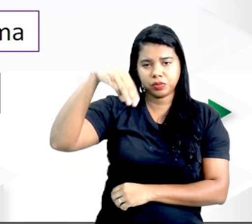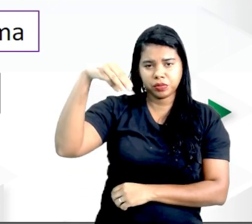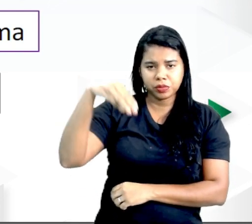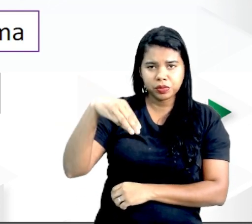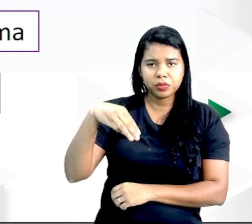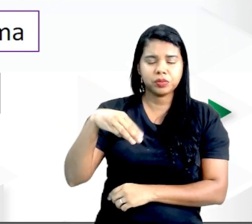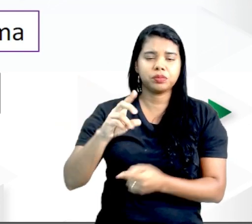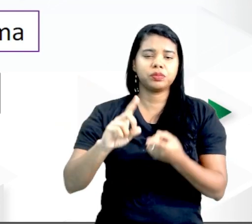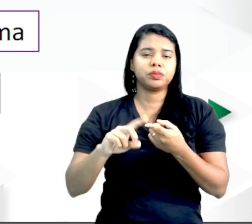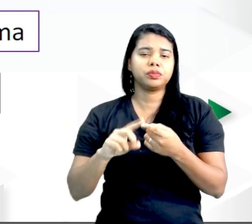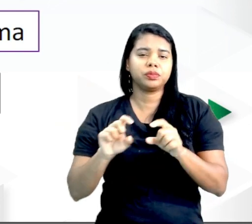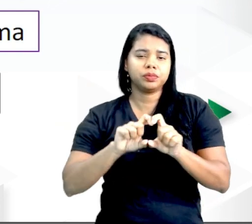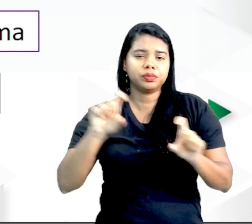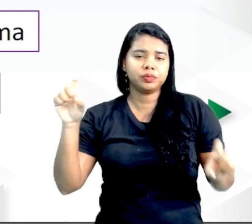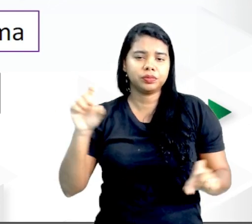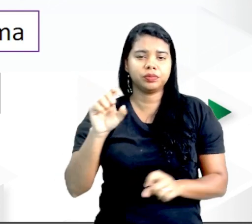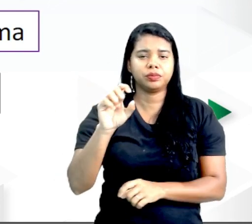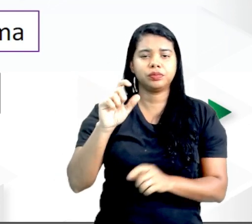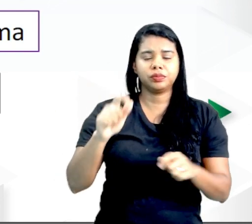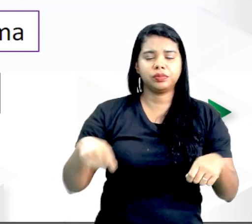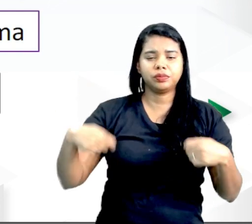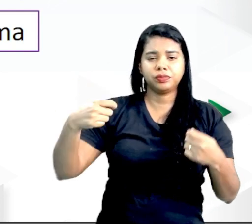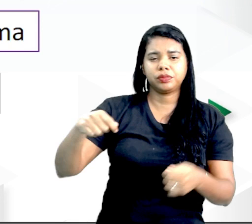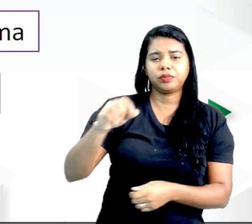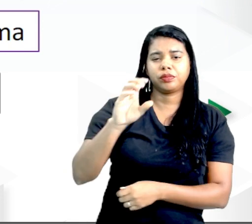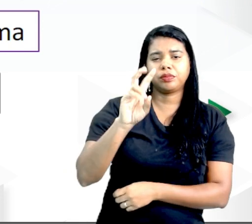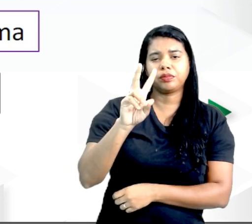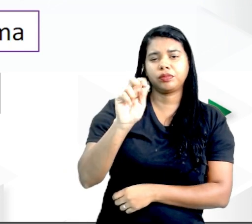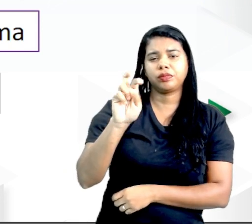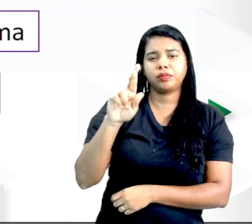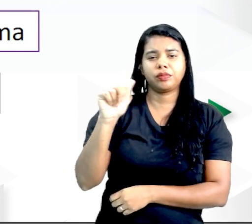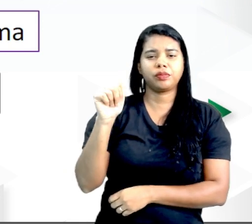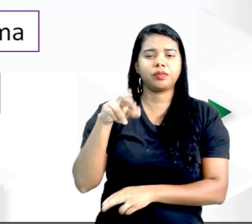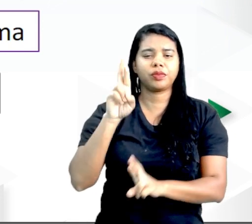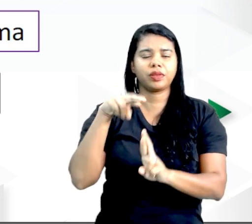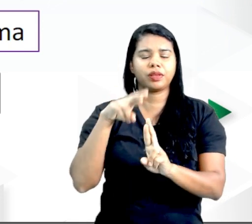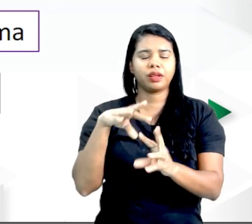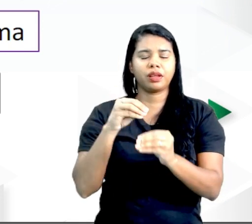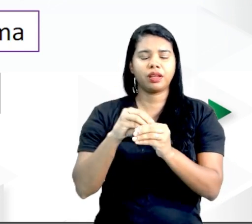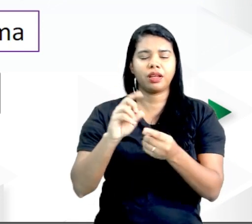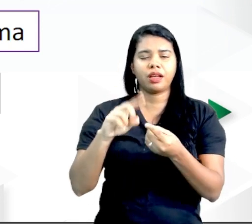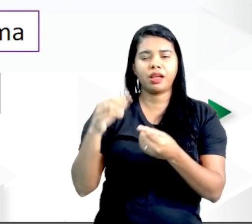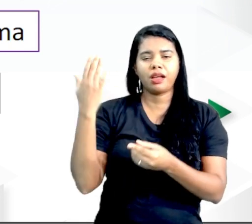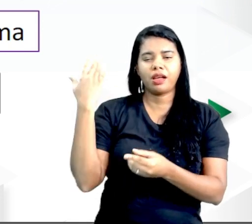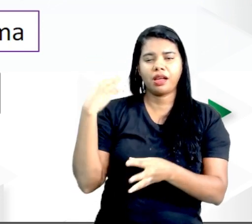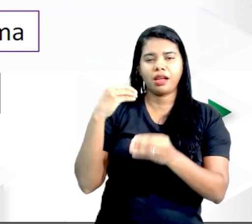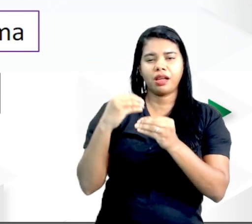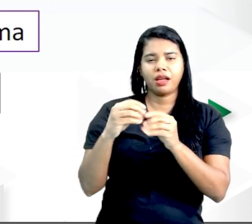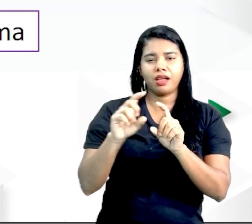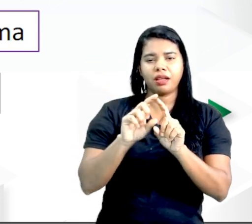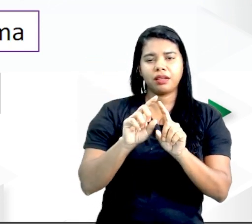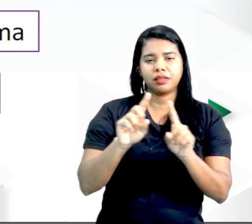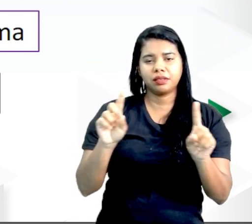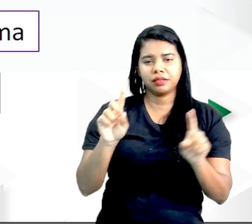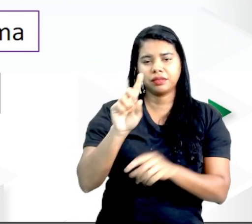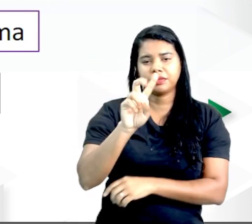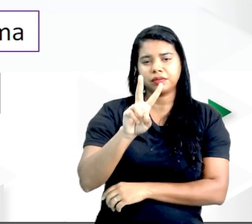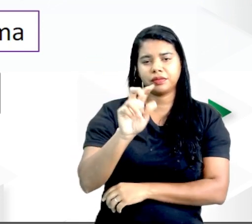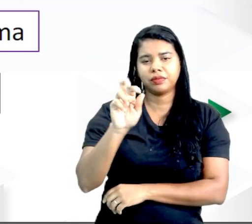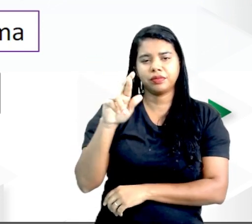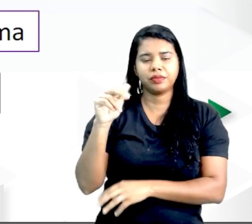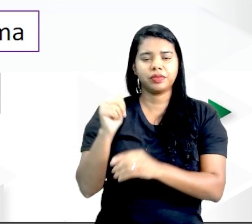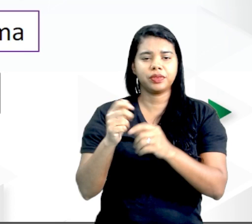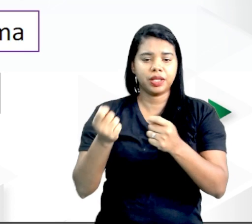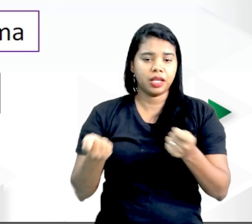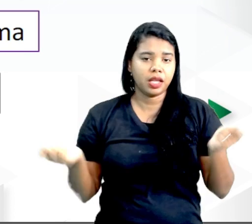como utilizava-se corda também, tá? E aí a gente já referenciou isso antes da vara, mas é bom lembrar que poderia usar